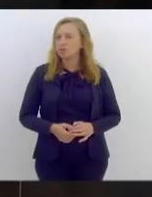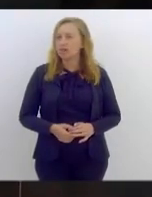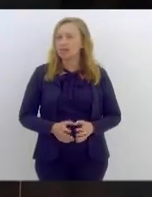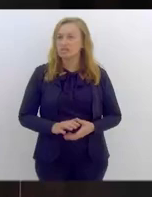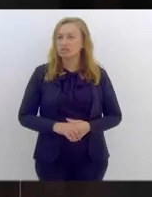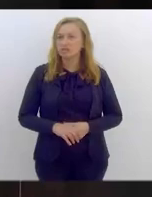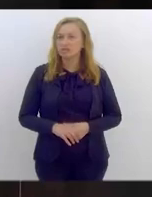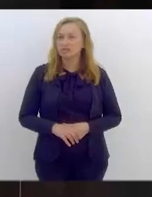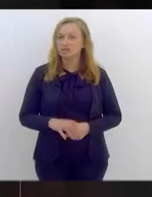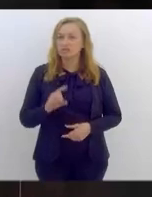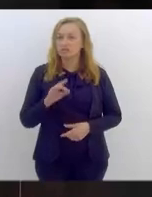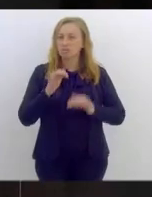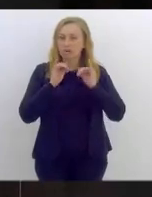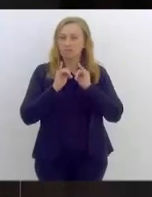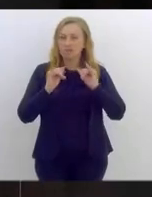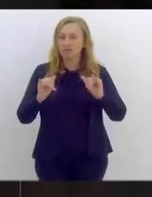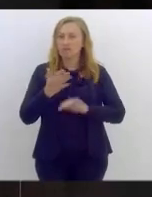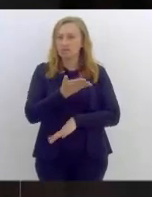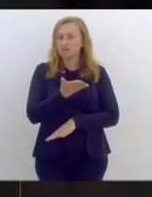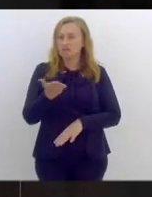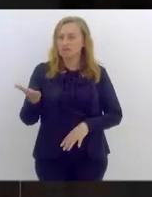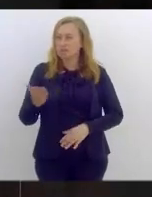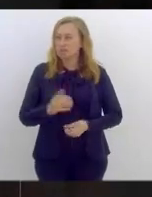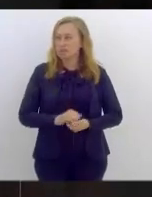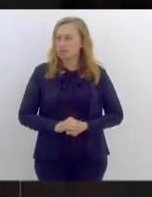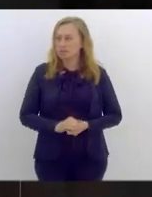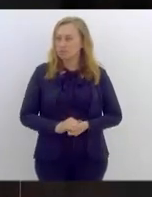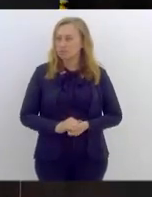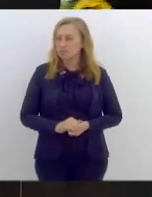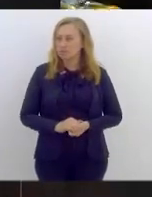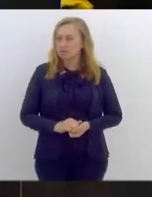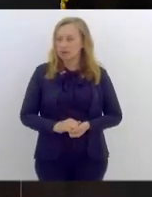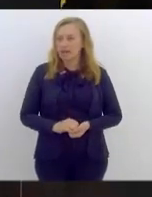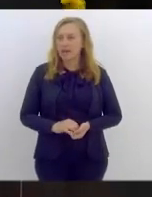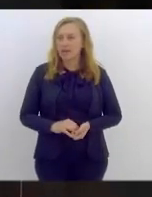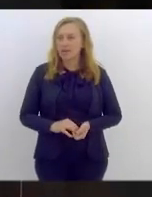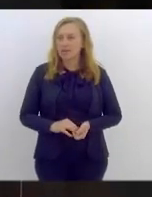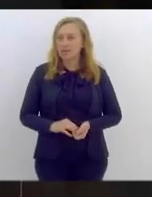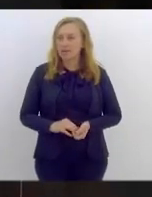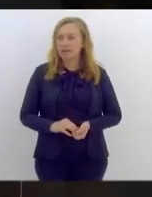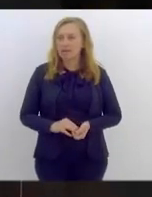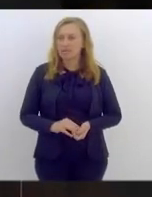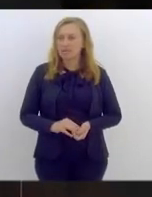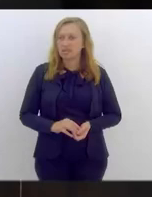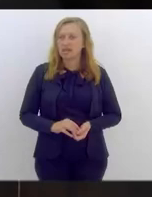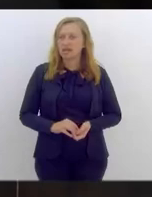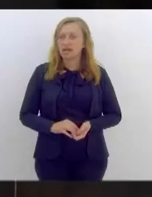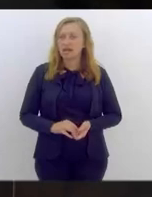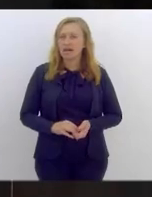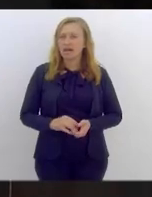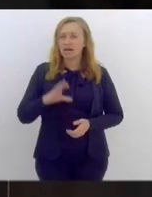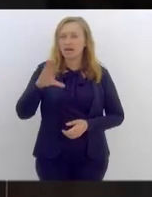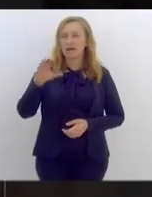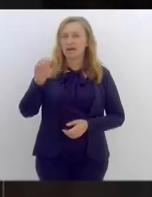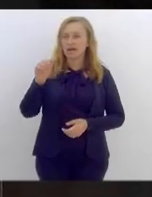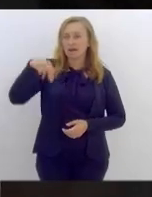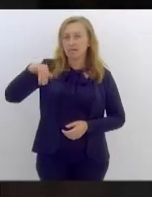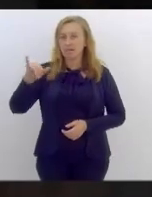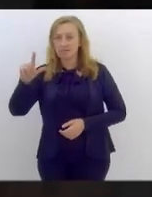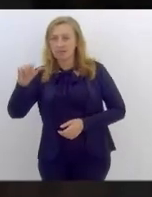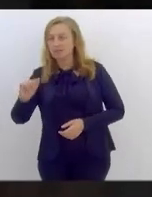Só para avisar para vocês que ele também vai levar o prêmio da Camila Pitanga,